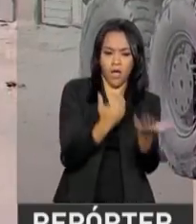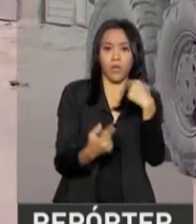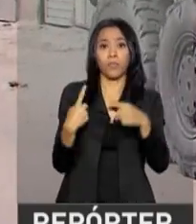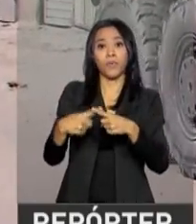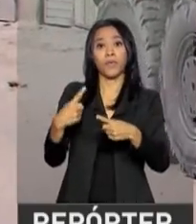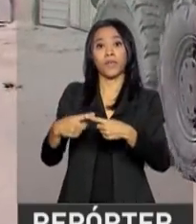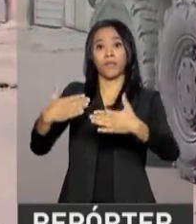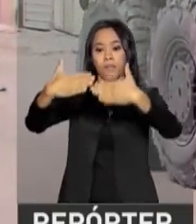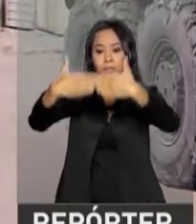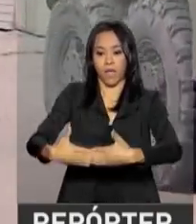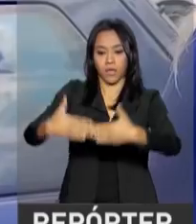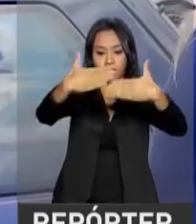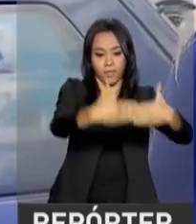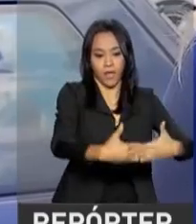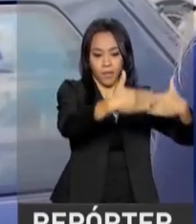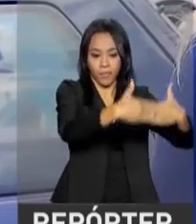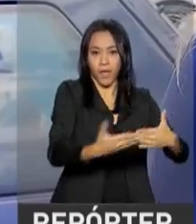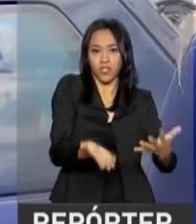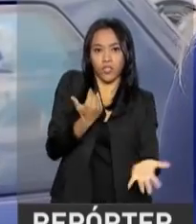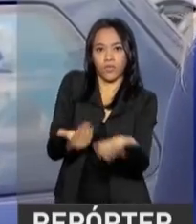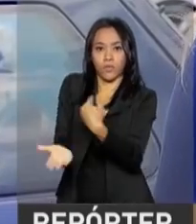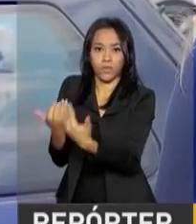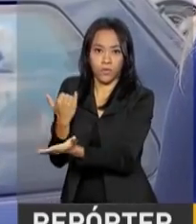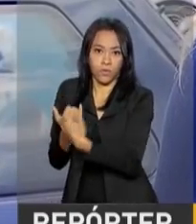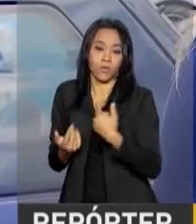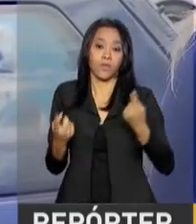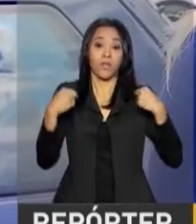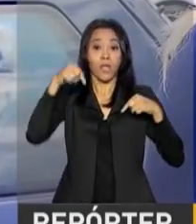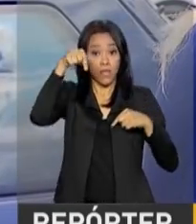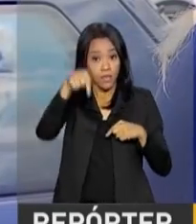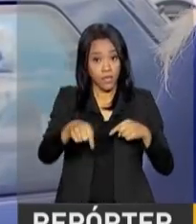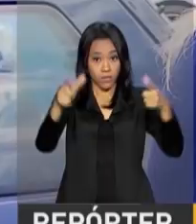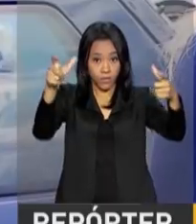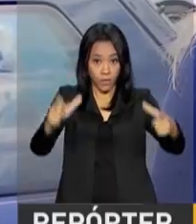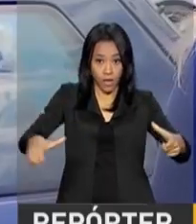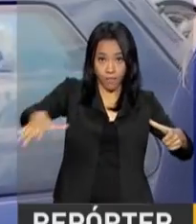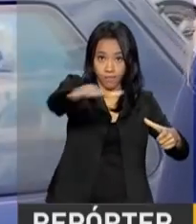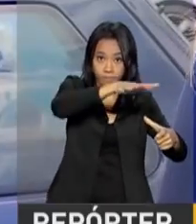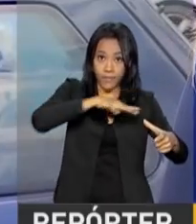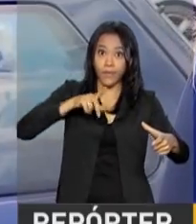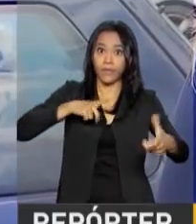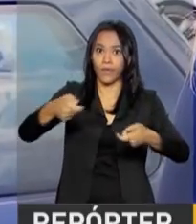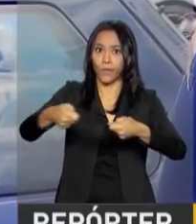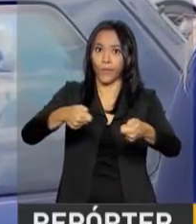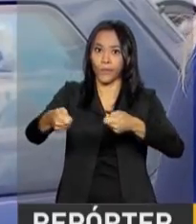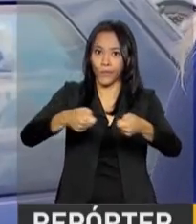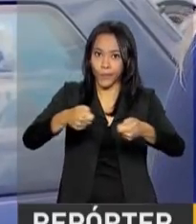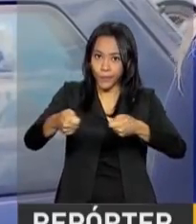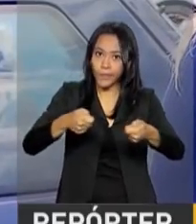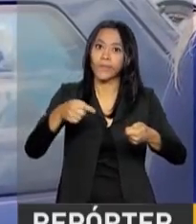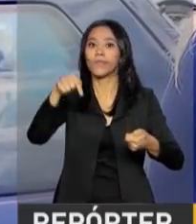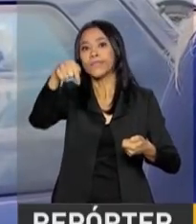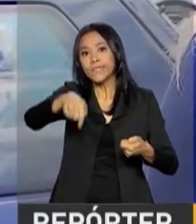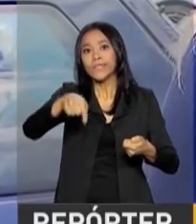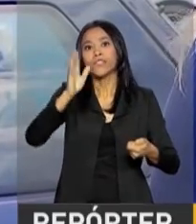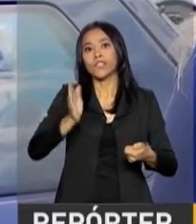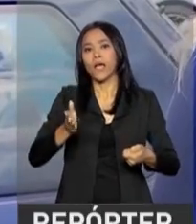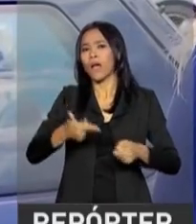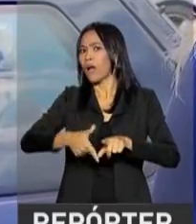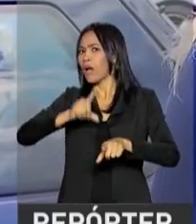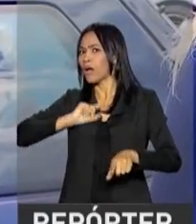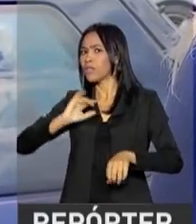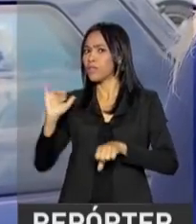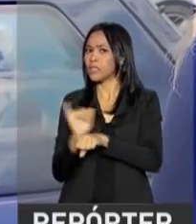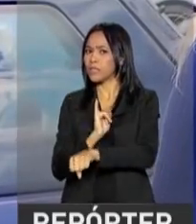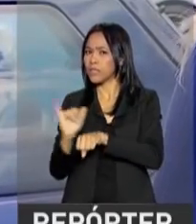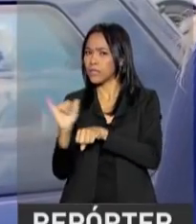tomadas por barricadas essa operação é que naquela sons favela que vive sob controle do comando vermelho foi planejada antes